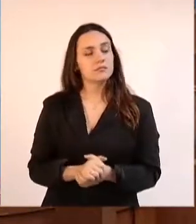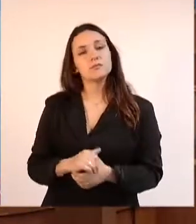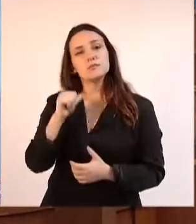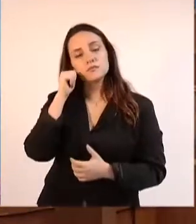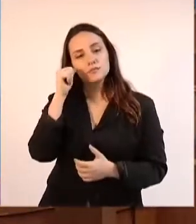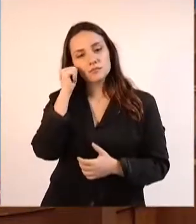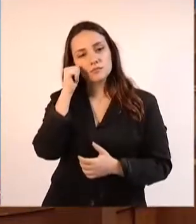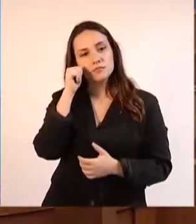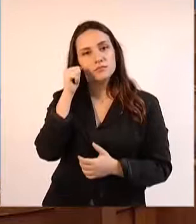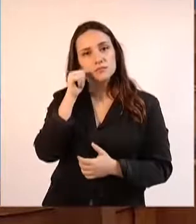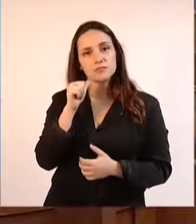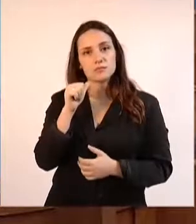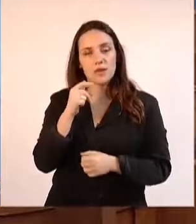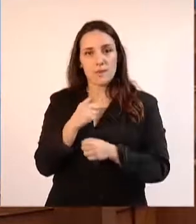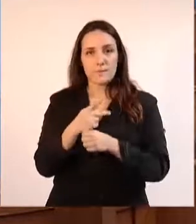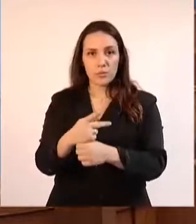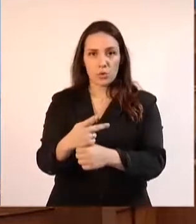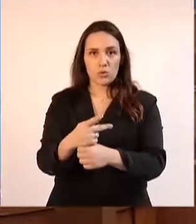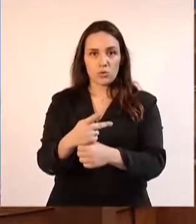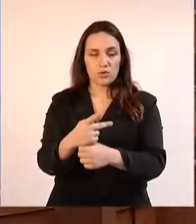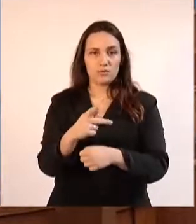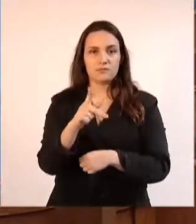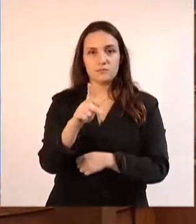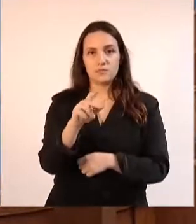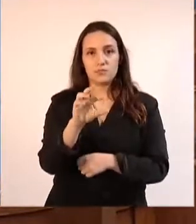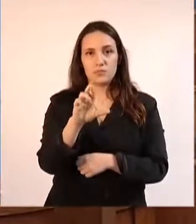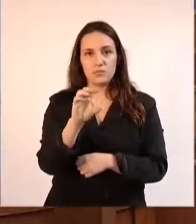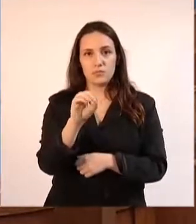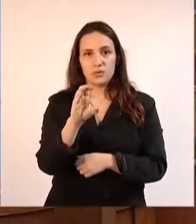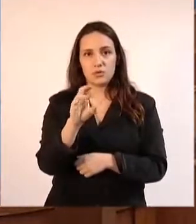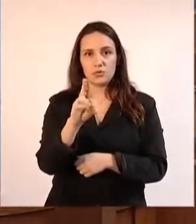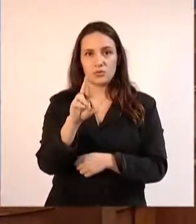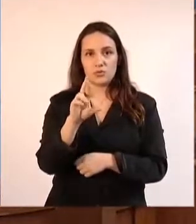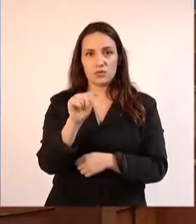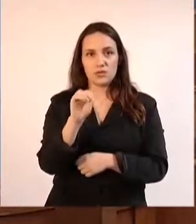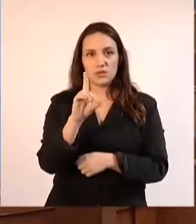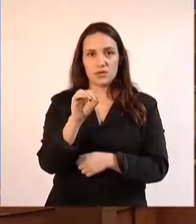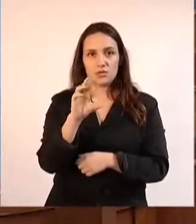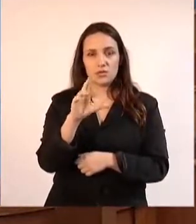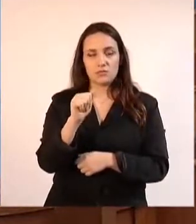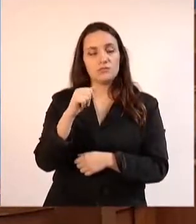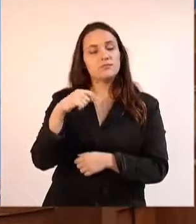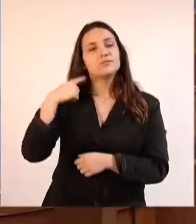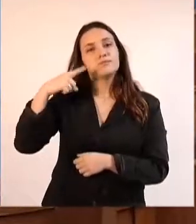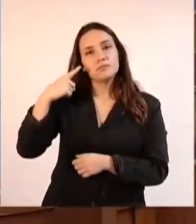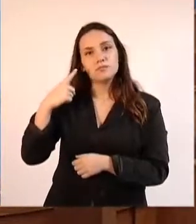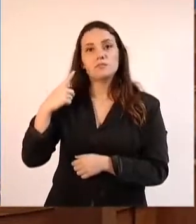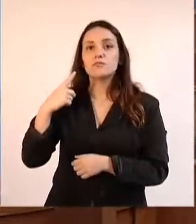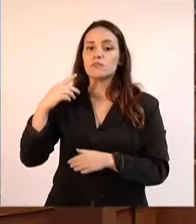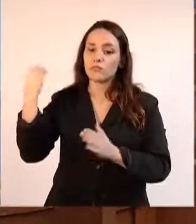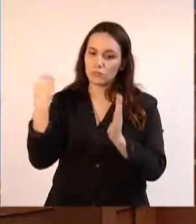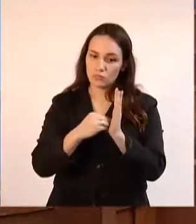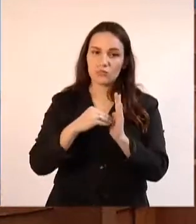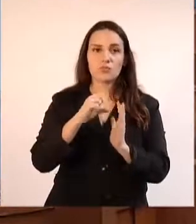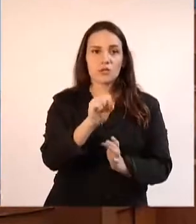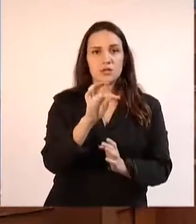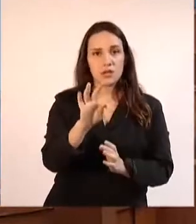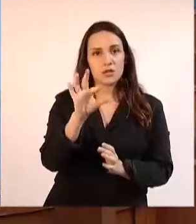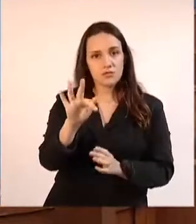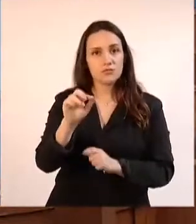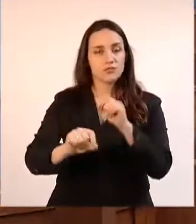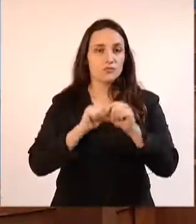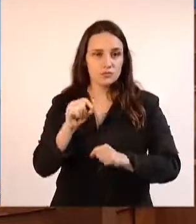Procuradora-Geral da República, a jurisprudência do Supremo Tribunal Federal, embora